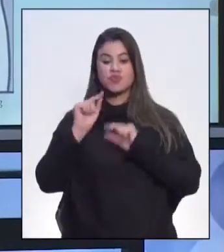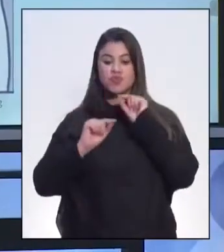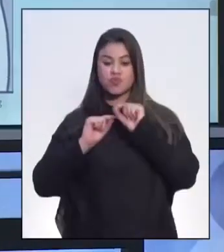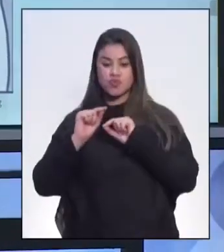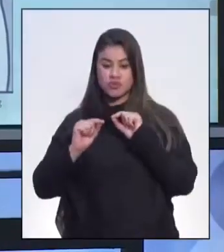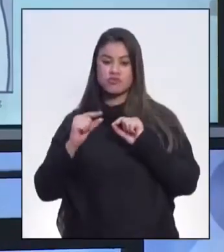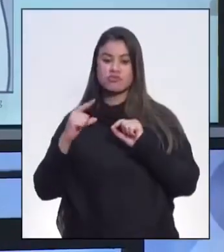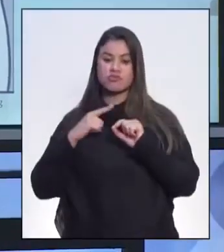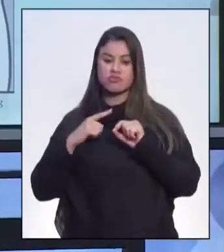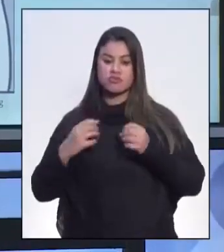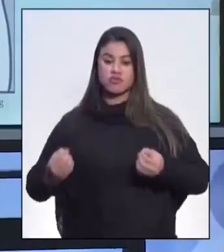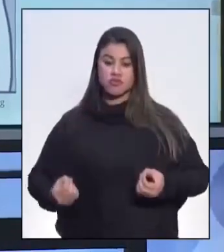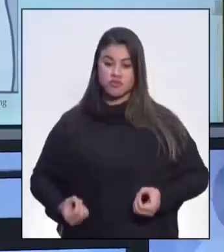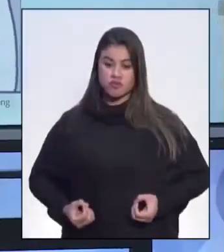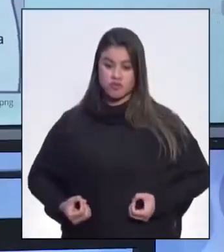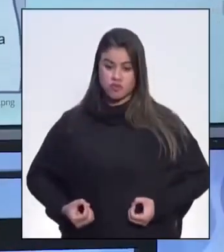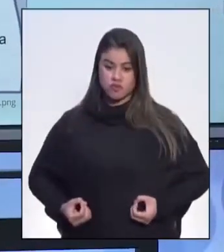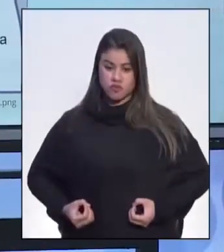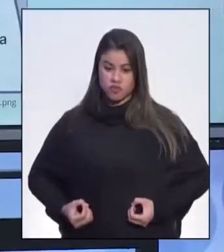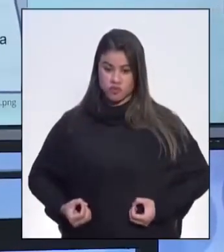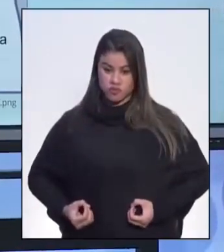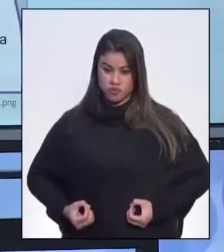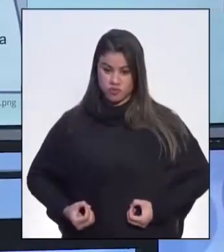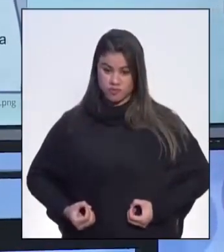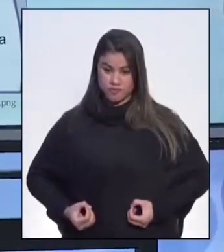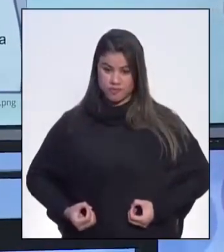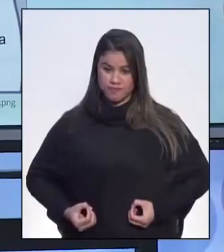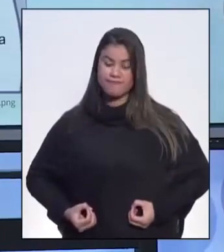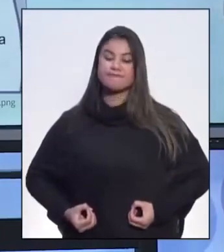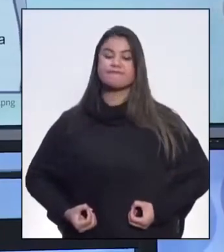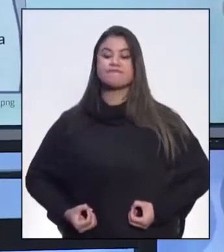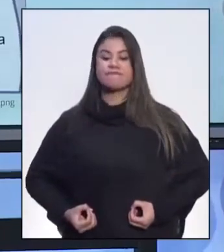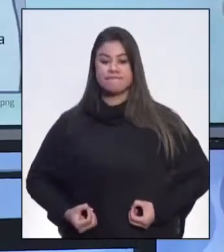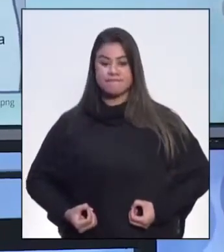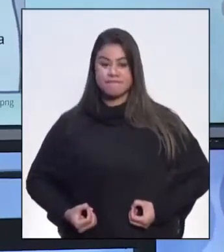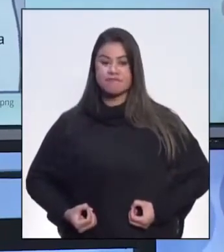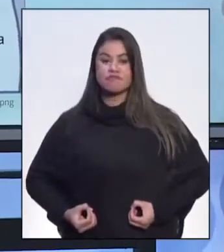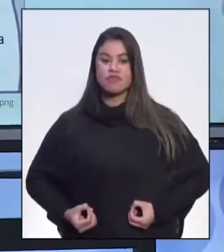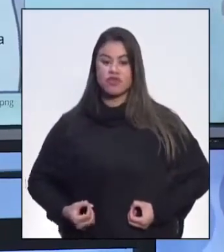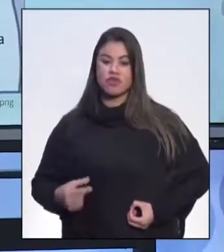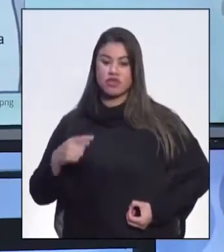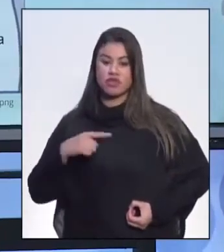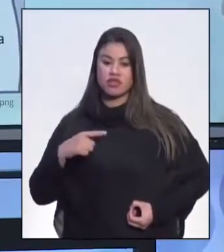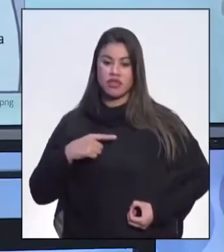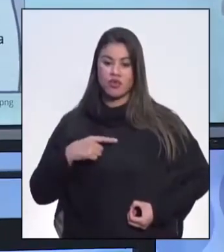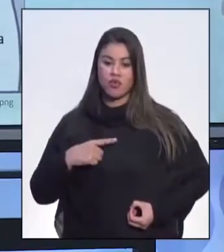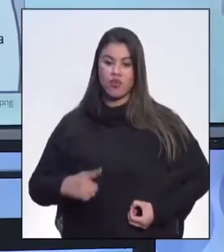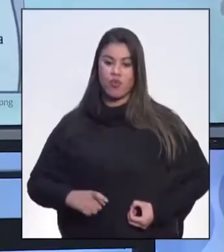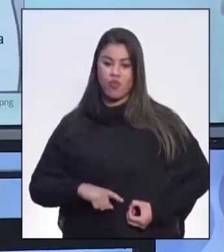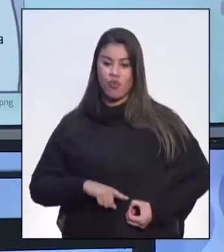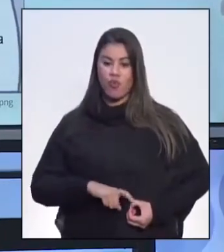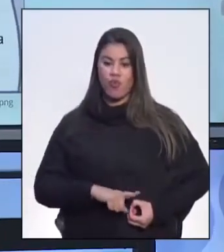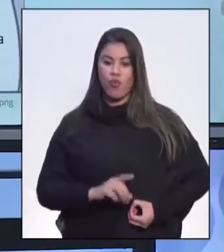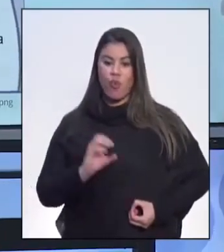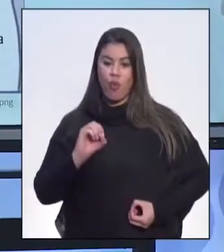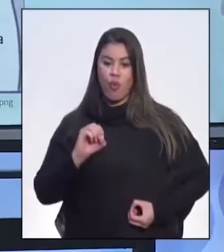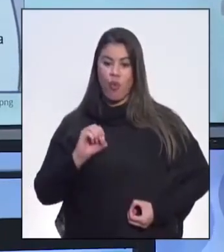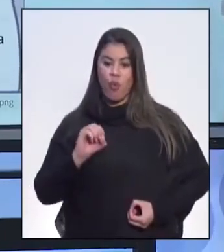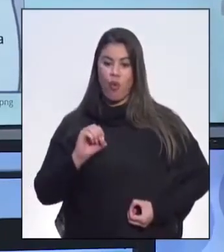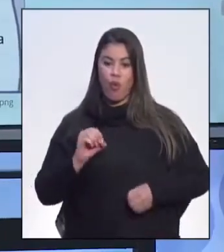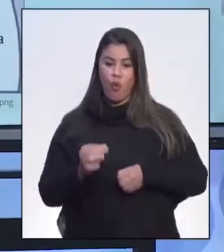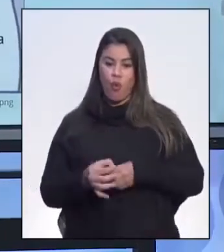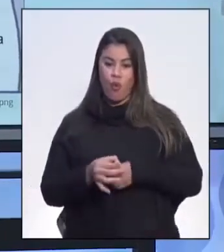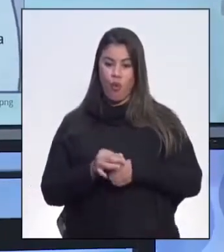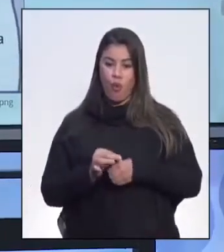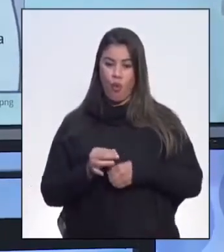reprodutor feminino, aqui você tem os ovários, tá bom? Então, aqui vai liberar o óvulo, né? Quando a menina menstrua, o que